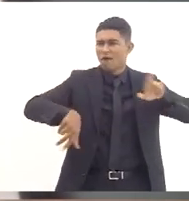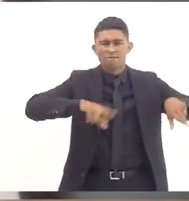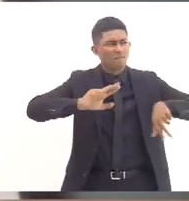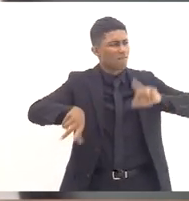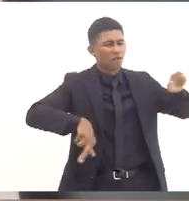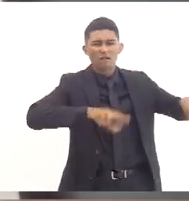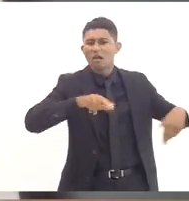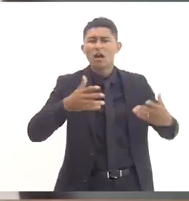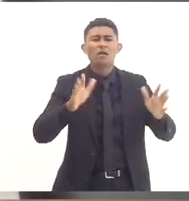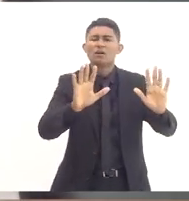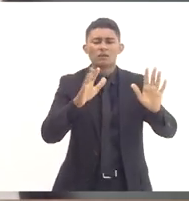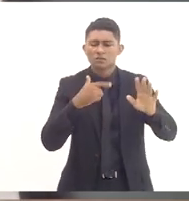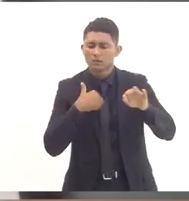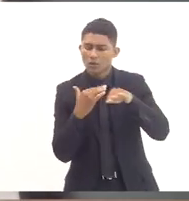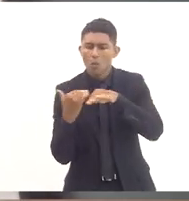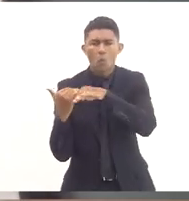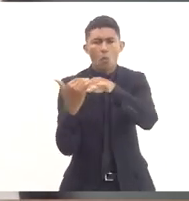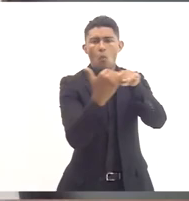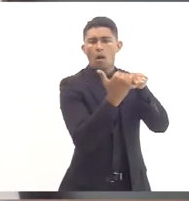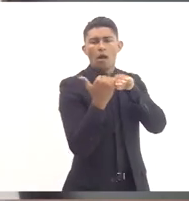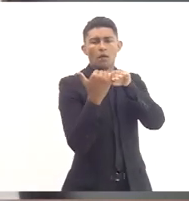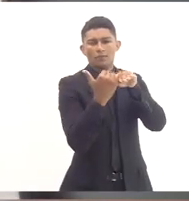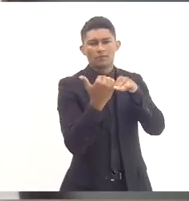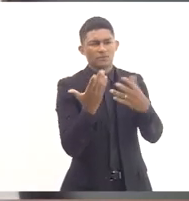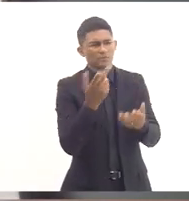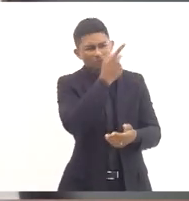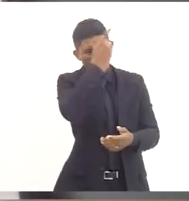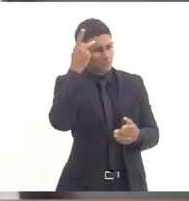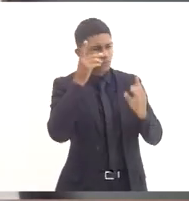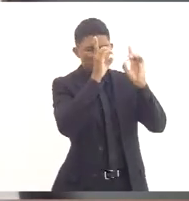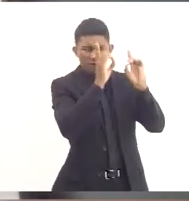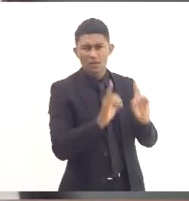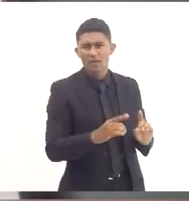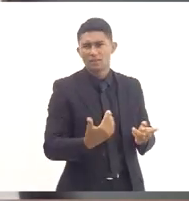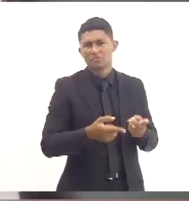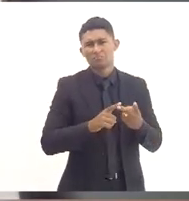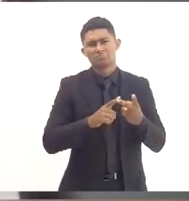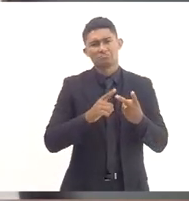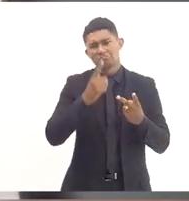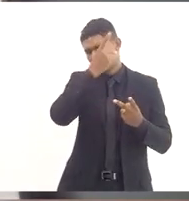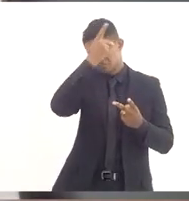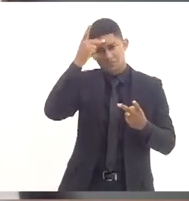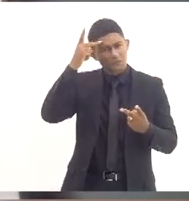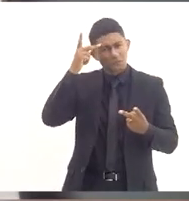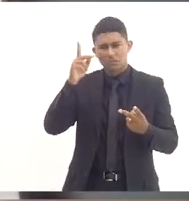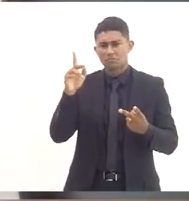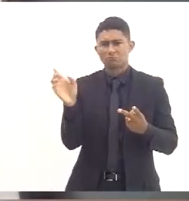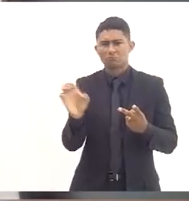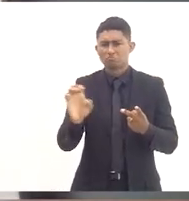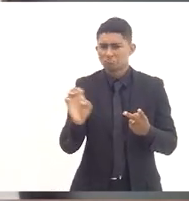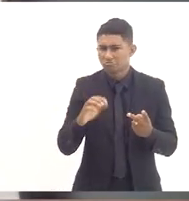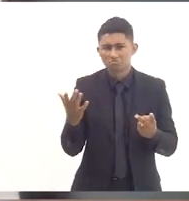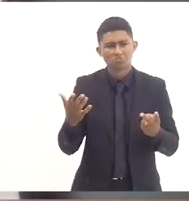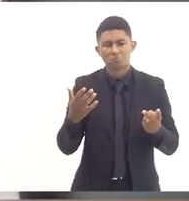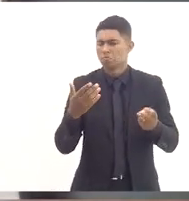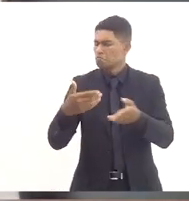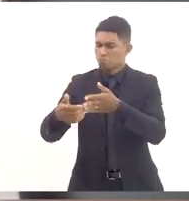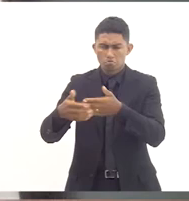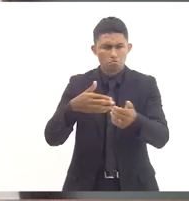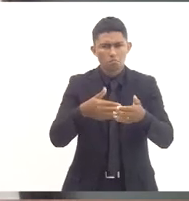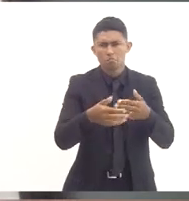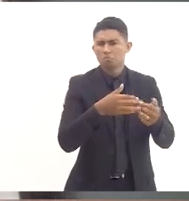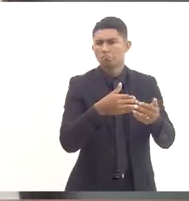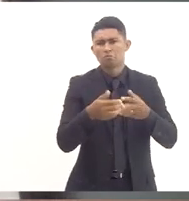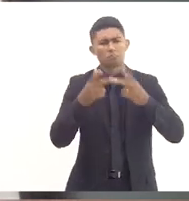mudar na minha vida essa pessoa e essa pessoa é homossexual isso não interfere em nada nem a mim nem o estado diga-se de passagem